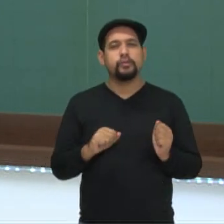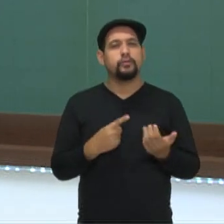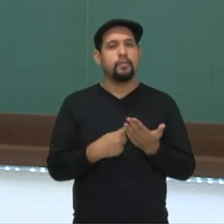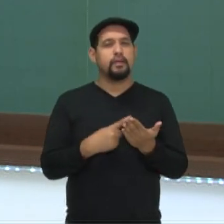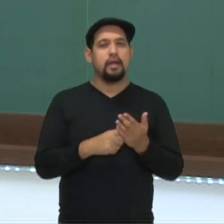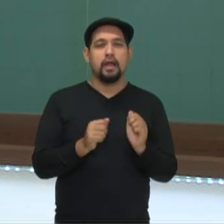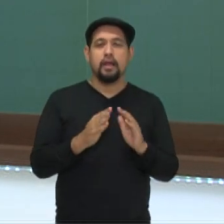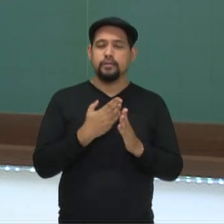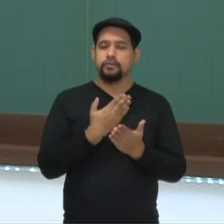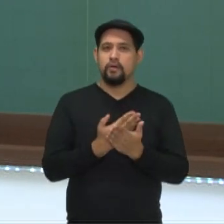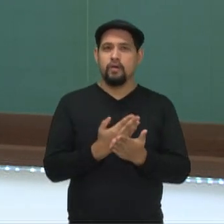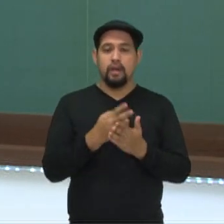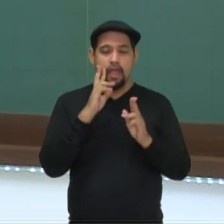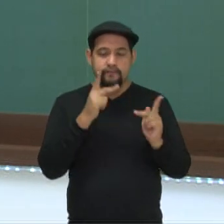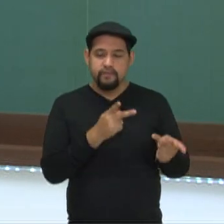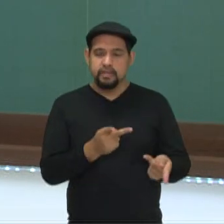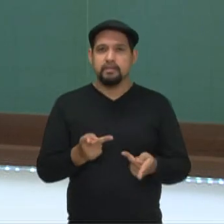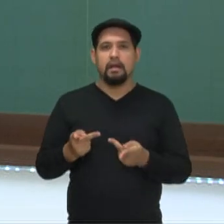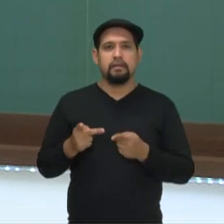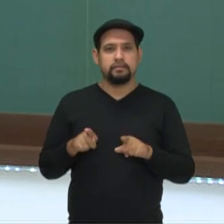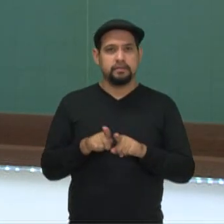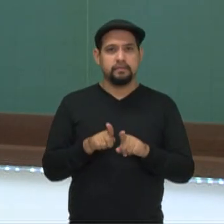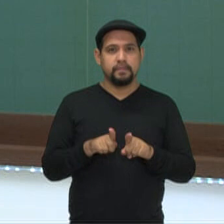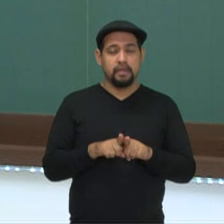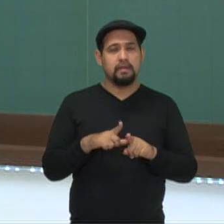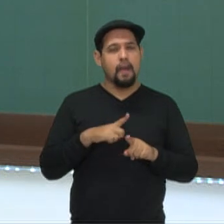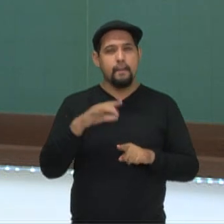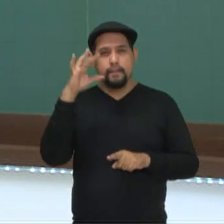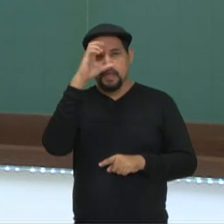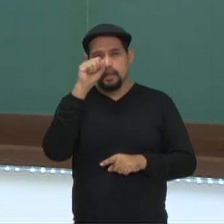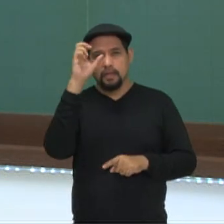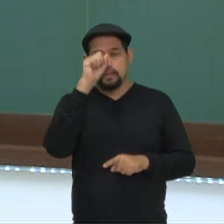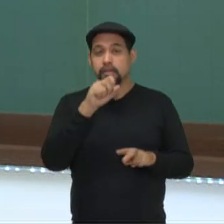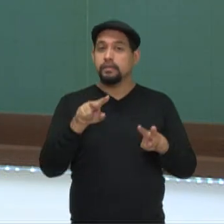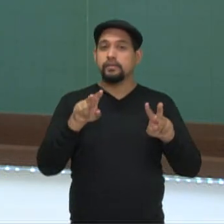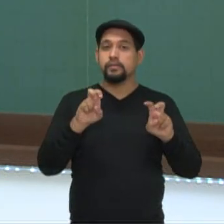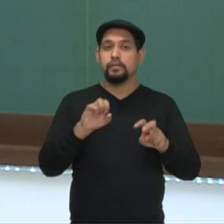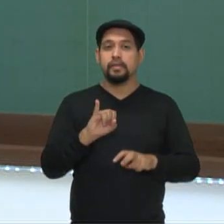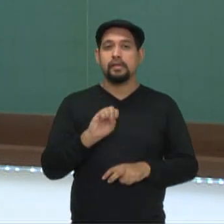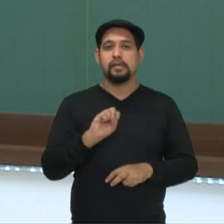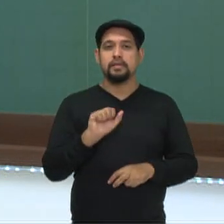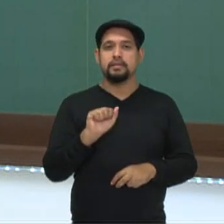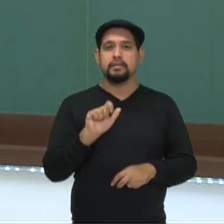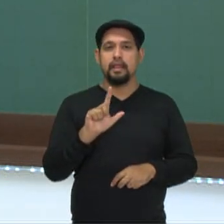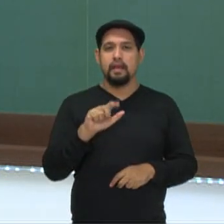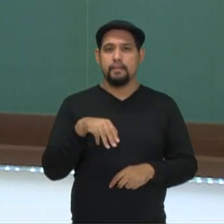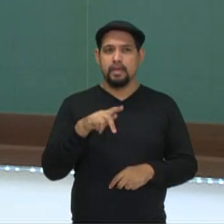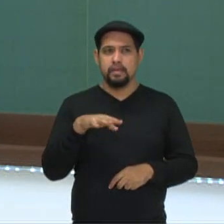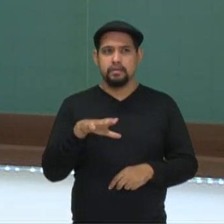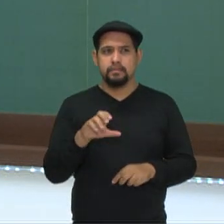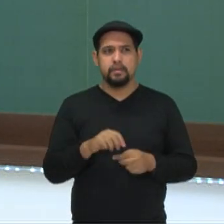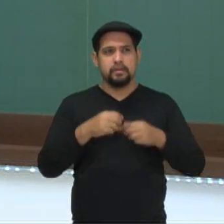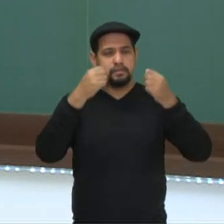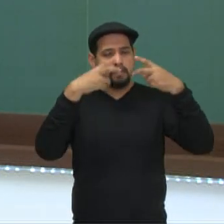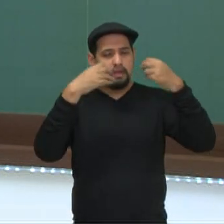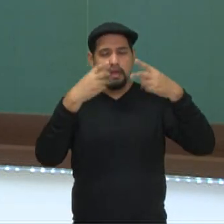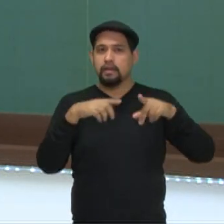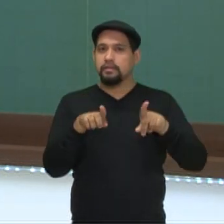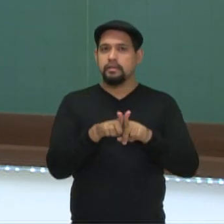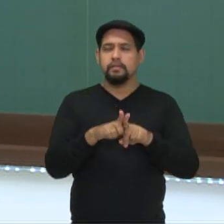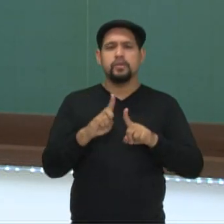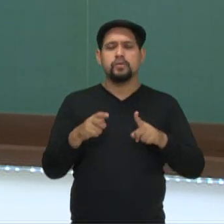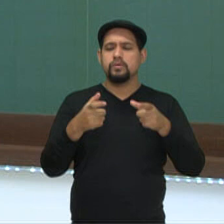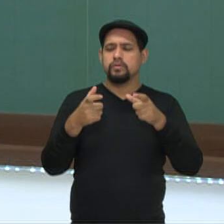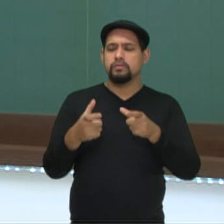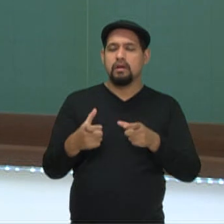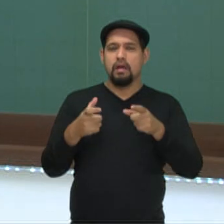com a sua escola uma visita aqui na mesquita e ele dá uma aula sobre islamismo, conta característica do islamismo e fala do